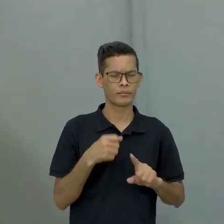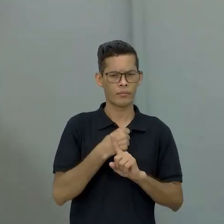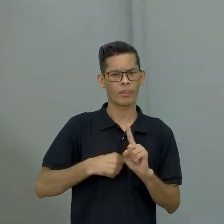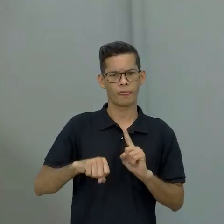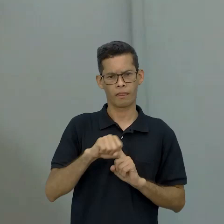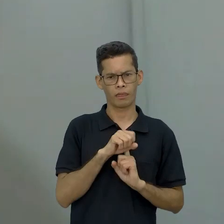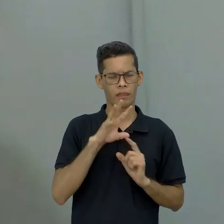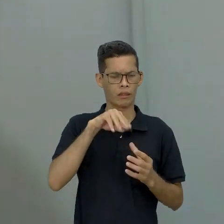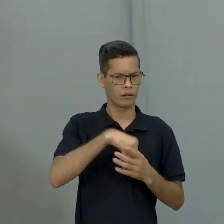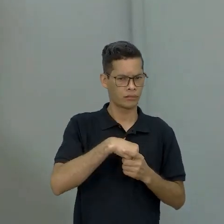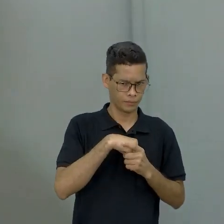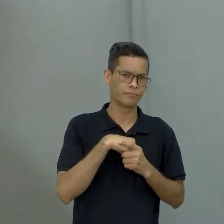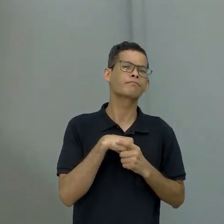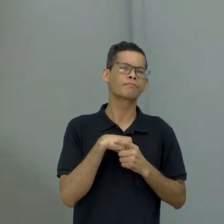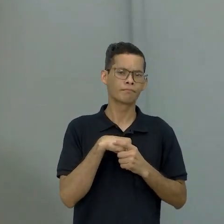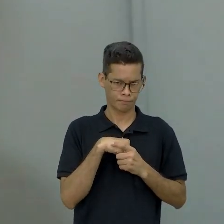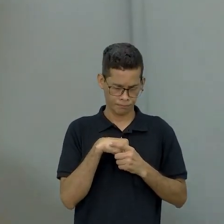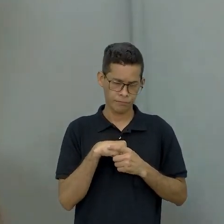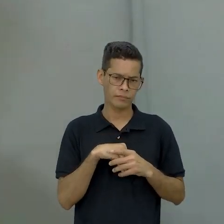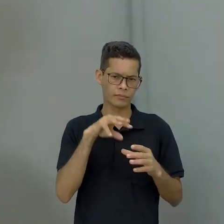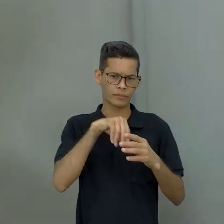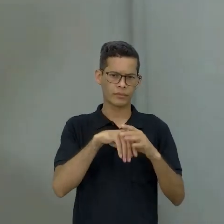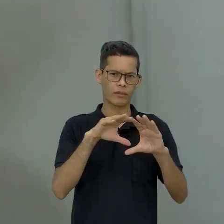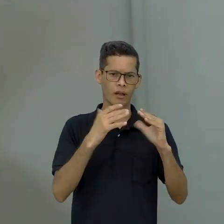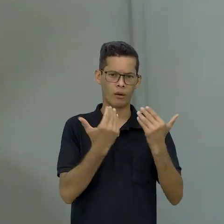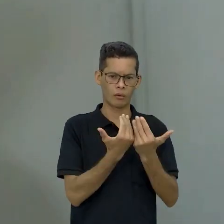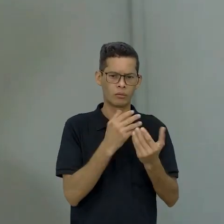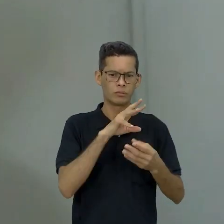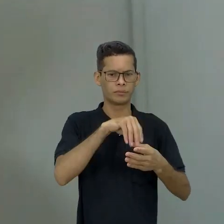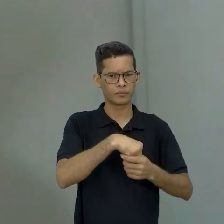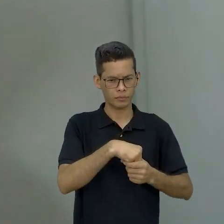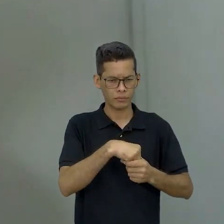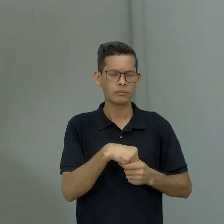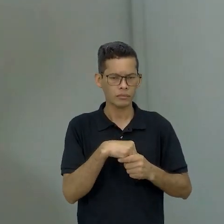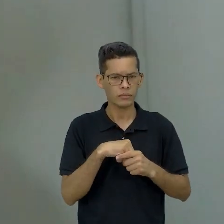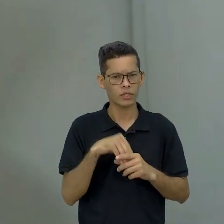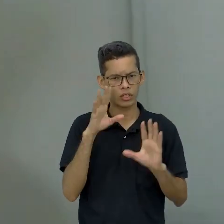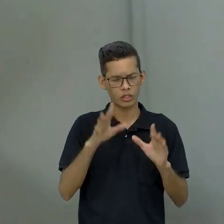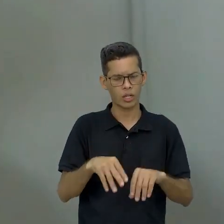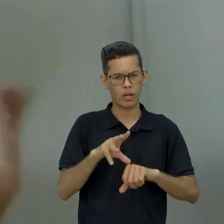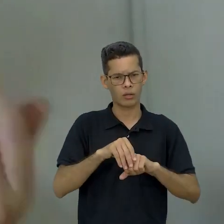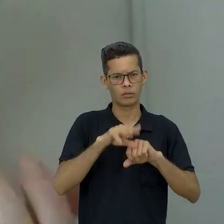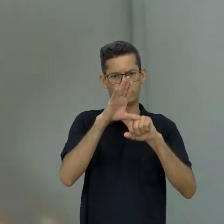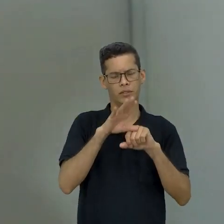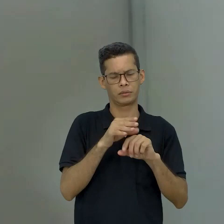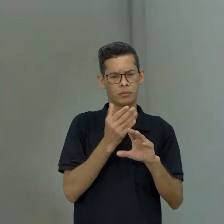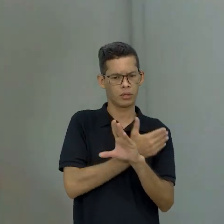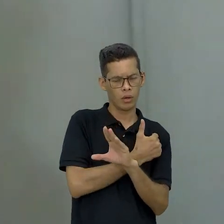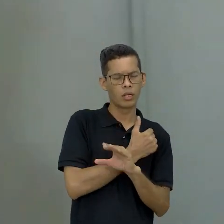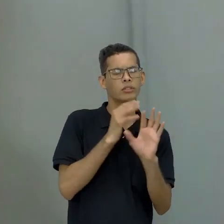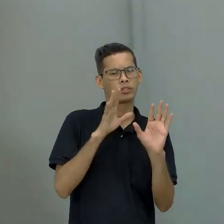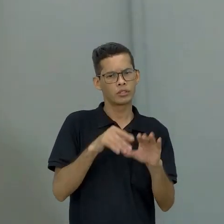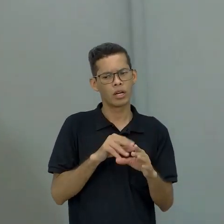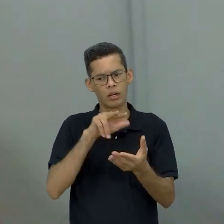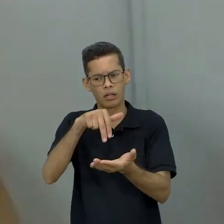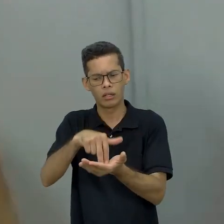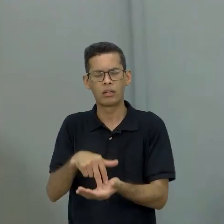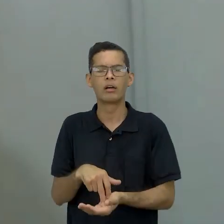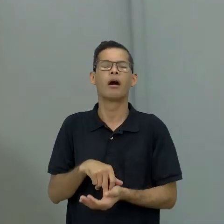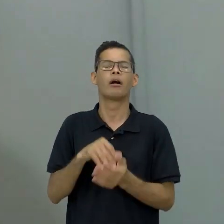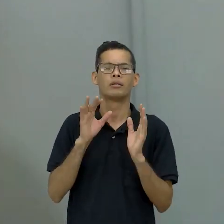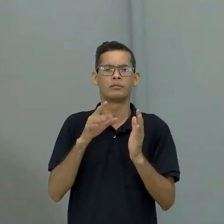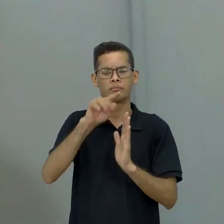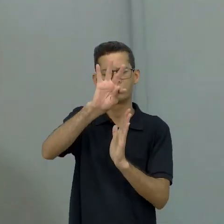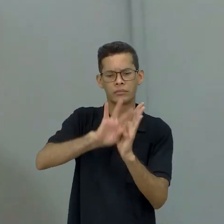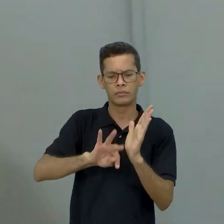socialidade, né? Com a questão social, da comunidade, e já traz esse conhecimento prévio. E quando ele vai estar diante de um texto, ele precisa